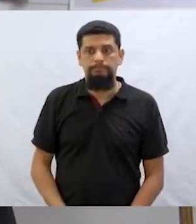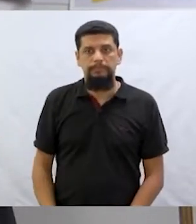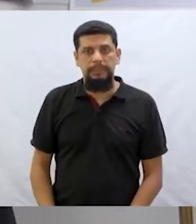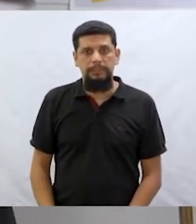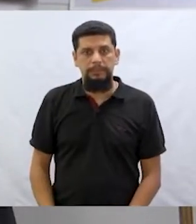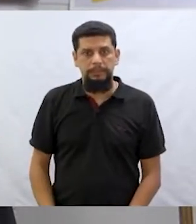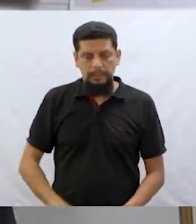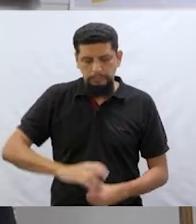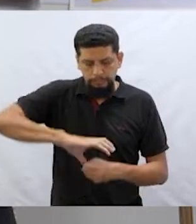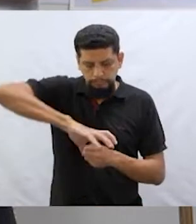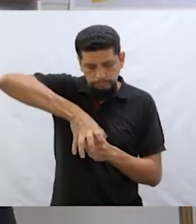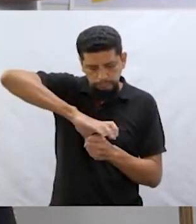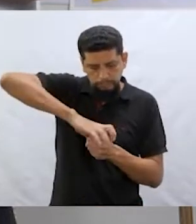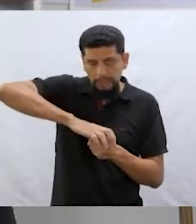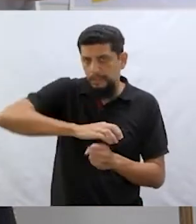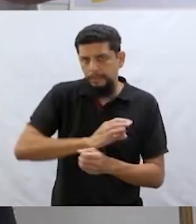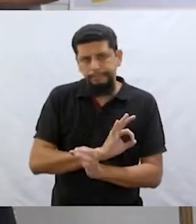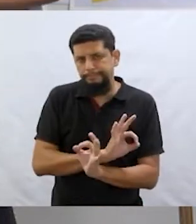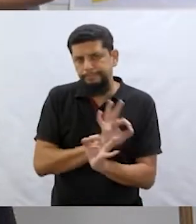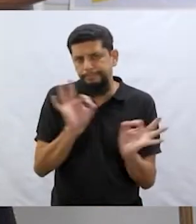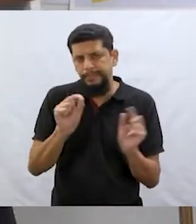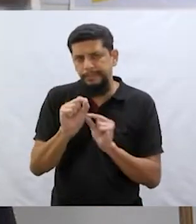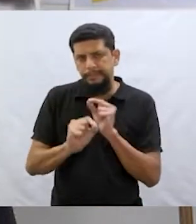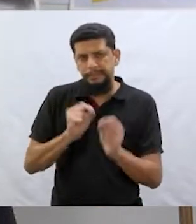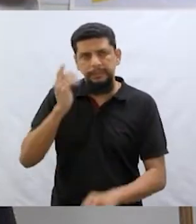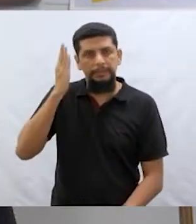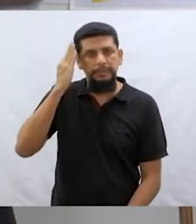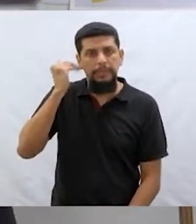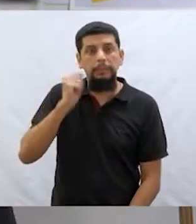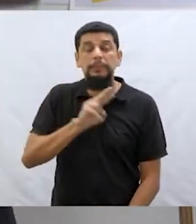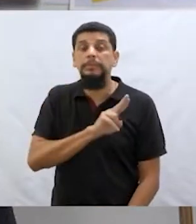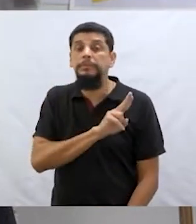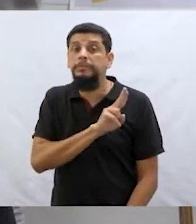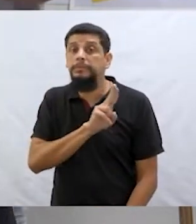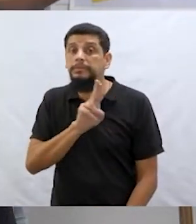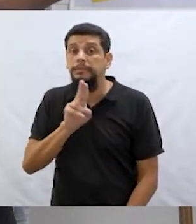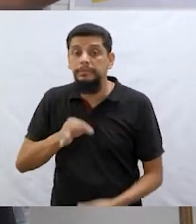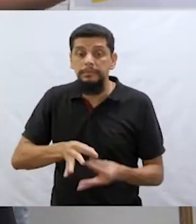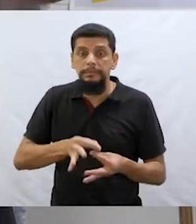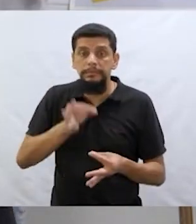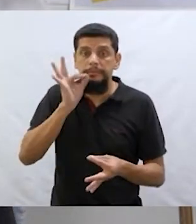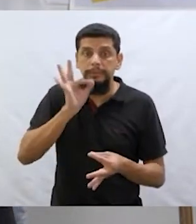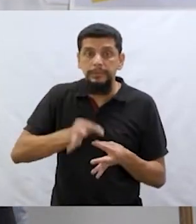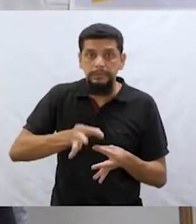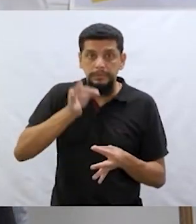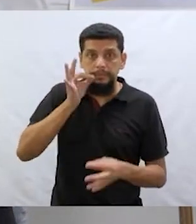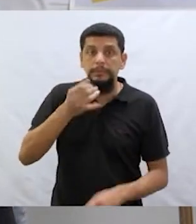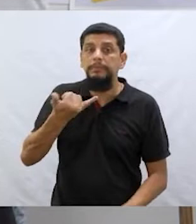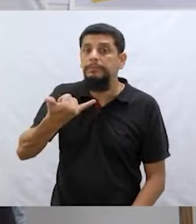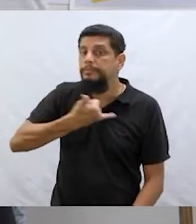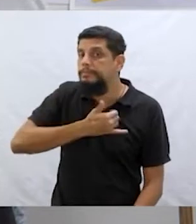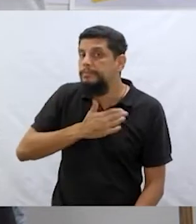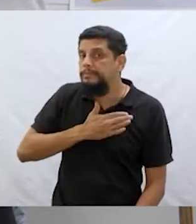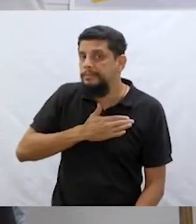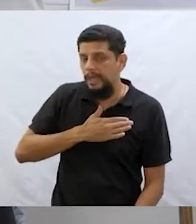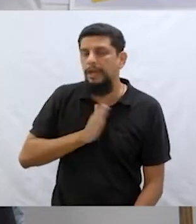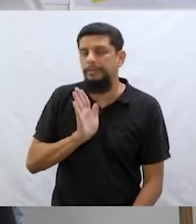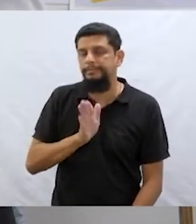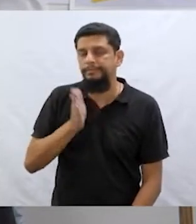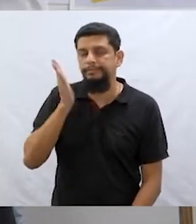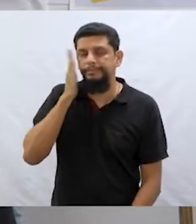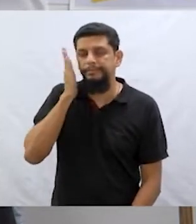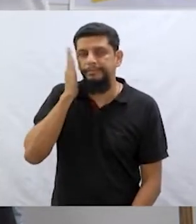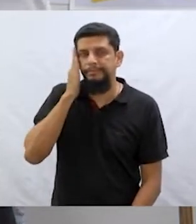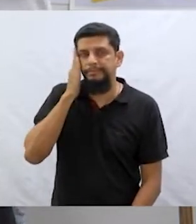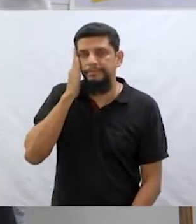Doce. Doce. Geleia. Ah, é muito bom. Quem sabe o nome dessa fruta? Diga lá. Ah,